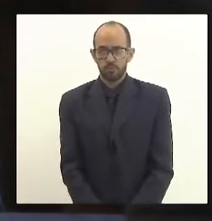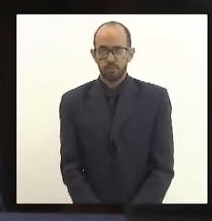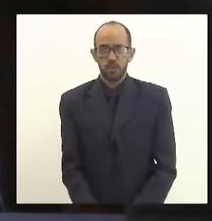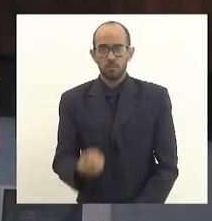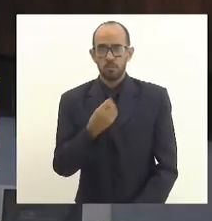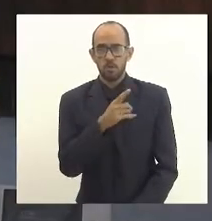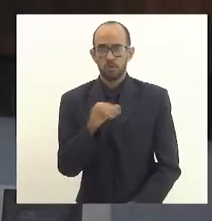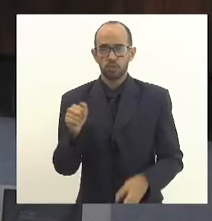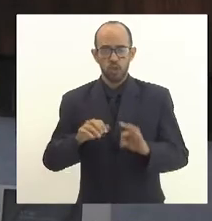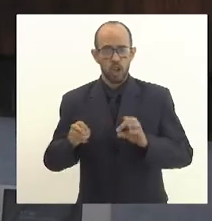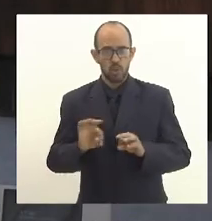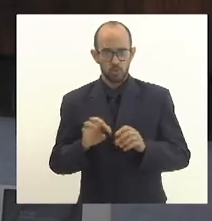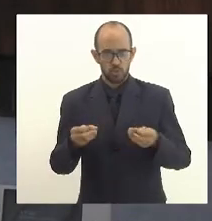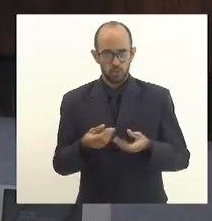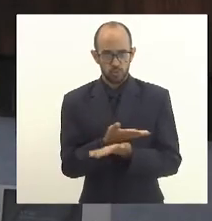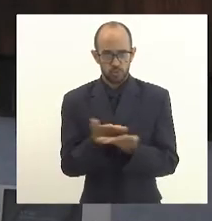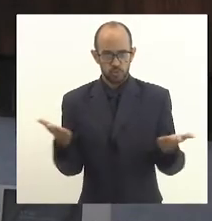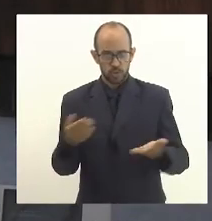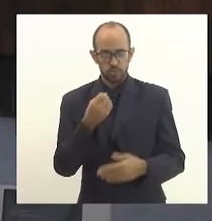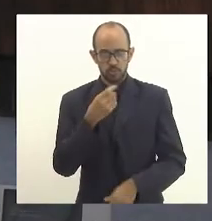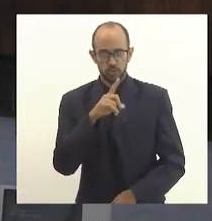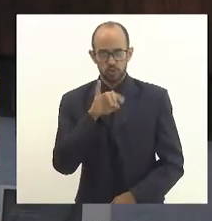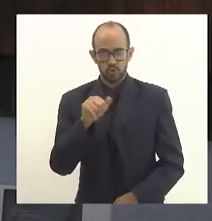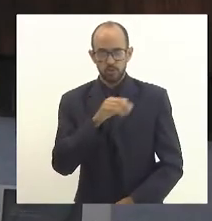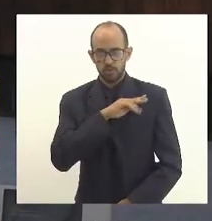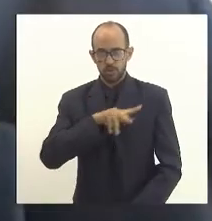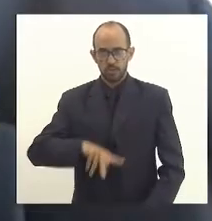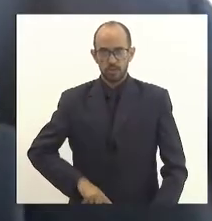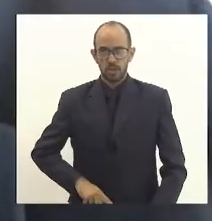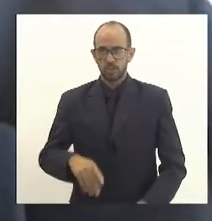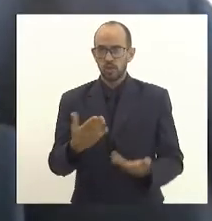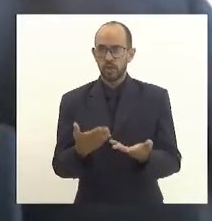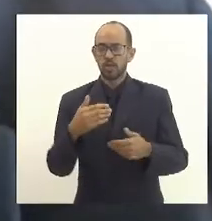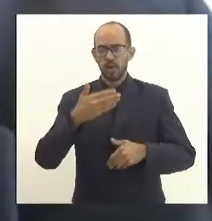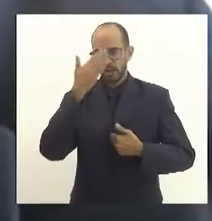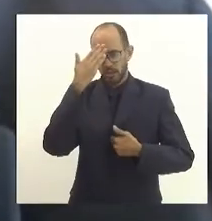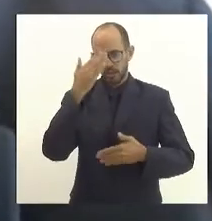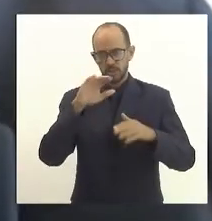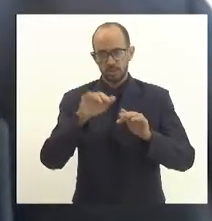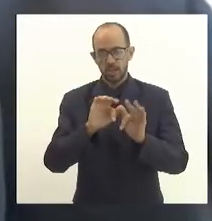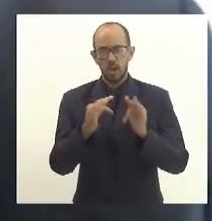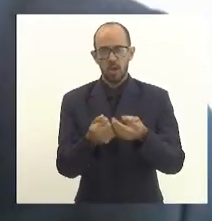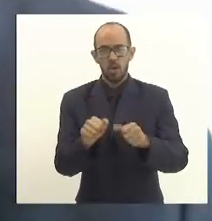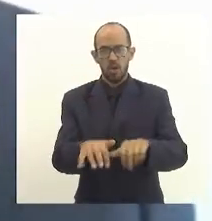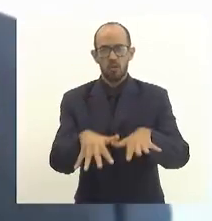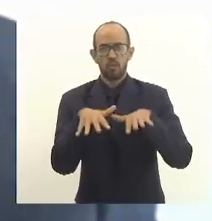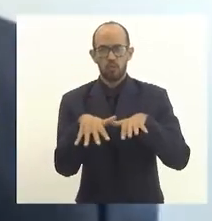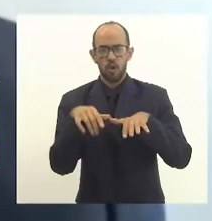Bom dia a todos, bom dia, presidente. Queria agradecer o fórum, a oportunidade da Enel de estar